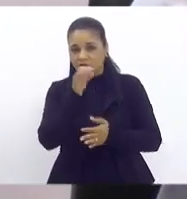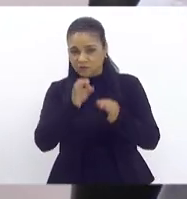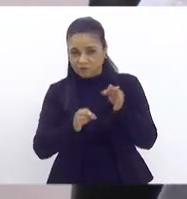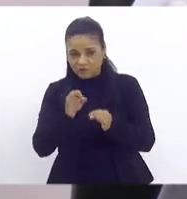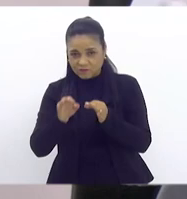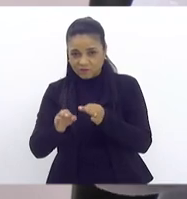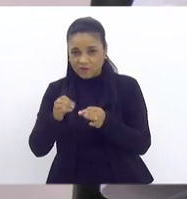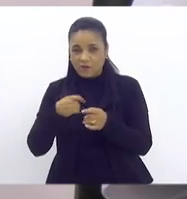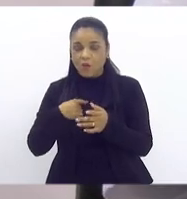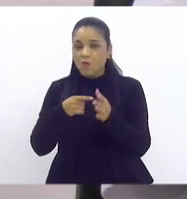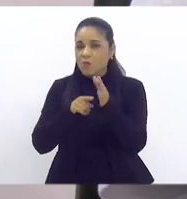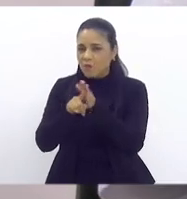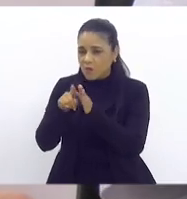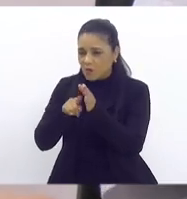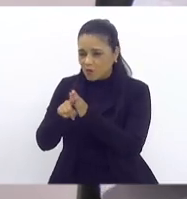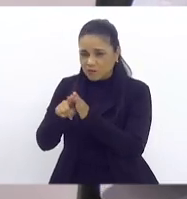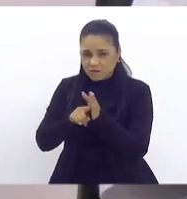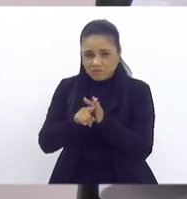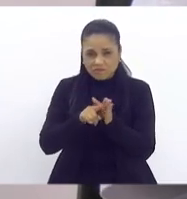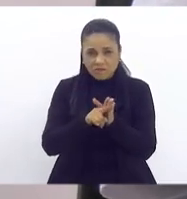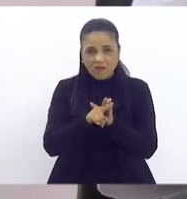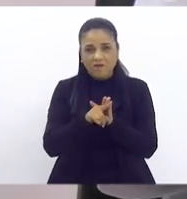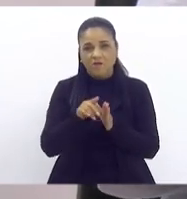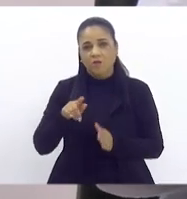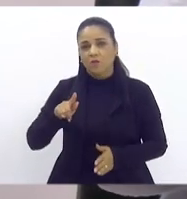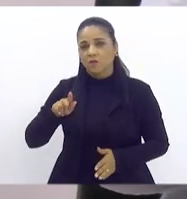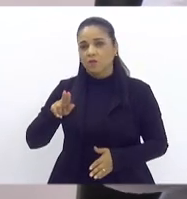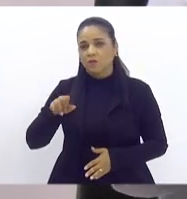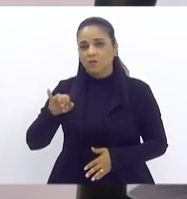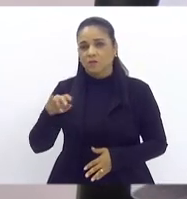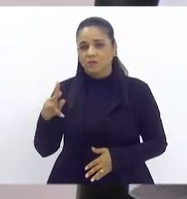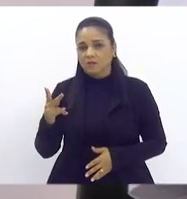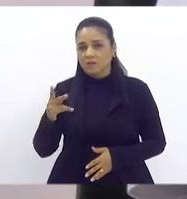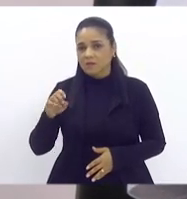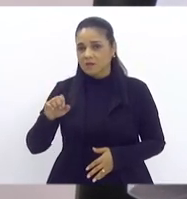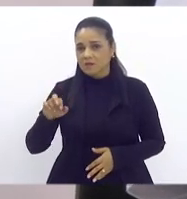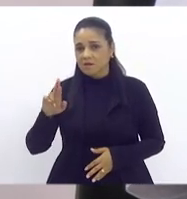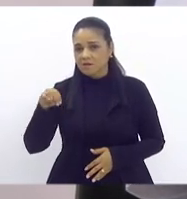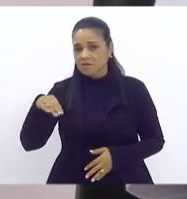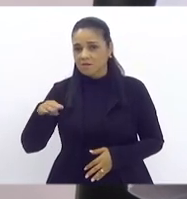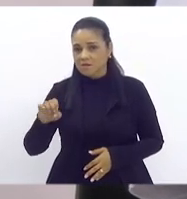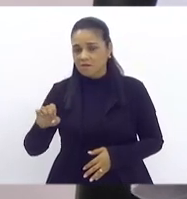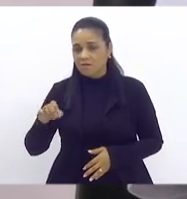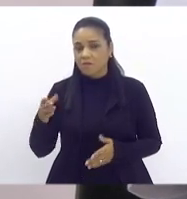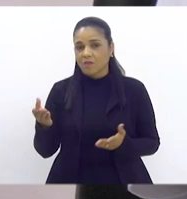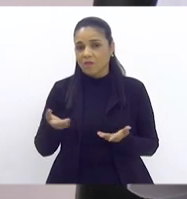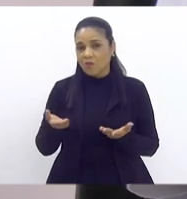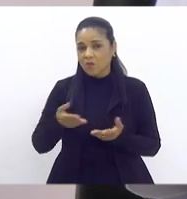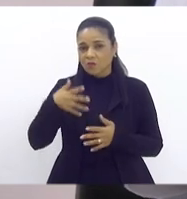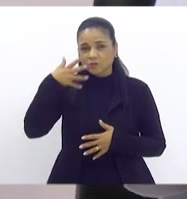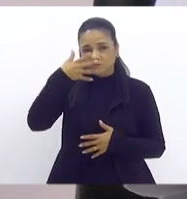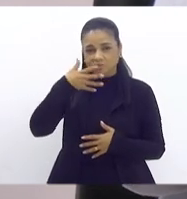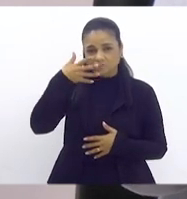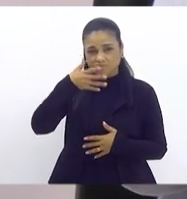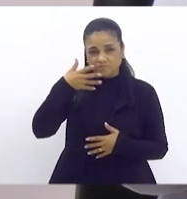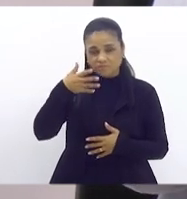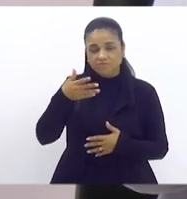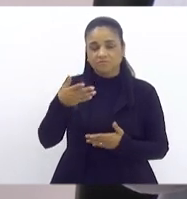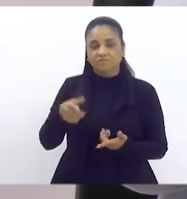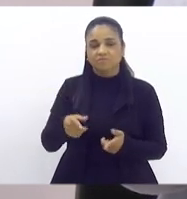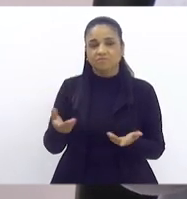eu indagava aqui há pouco a ao Senor Guilherme que foi uma das pessoas ouvidas aqui no dia de hoje